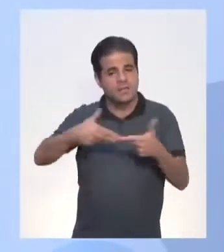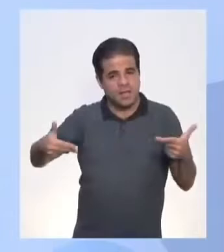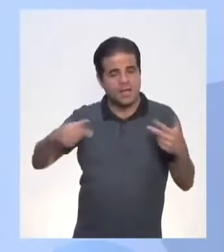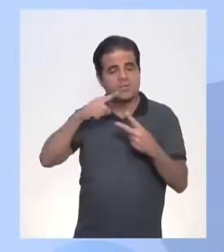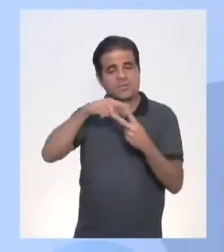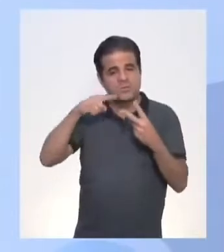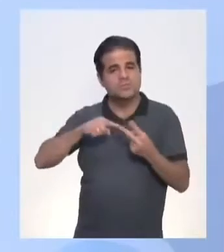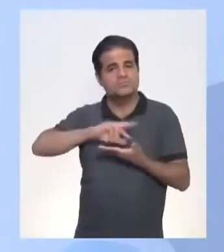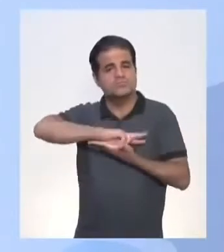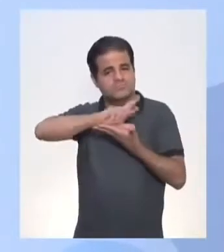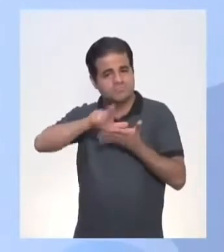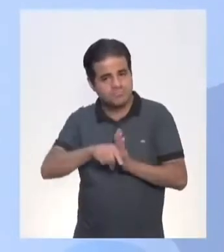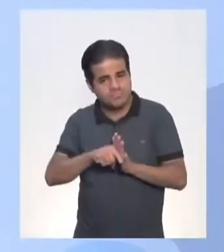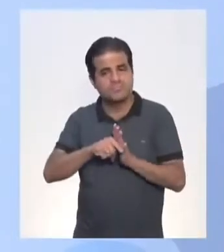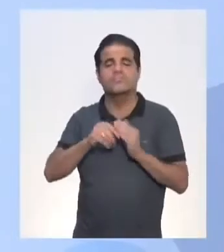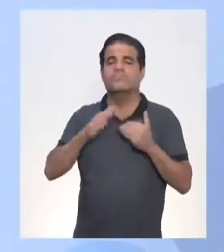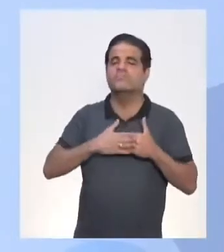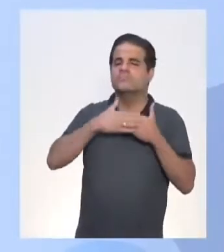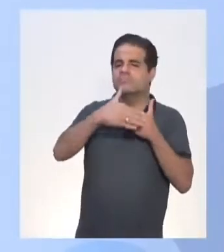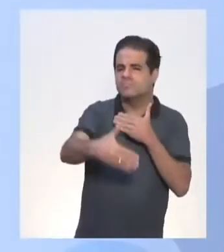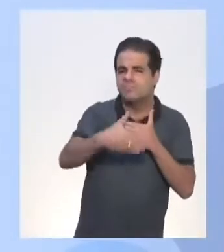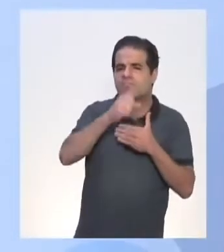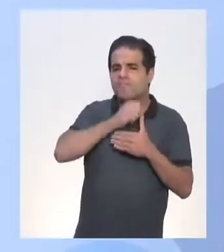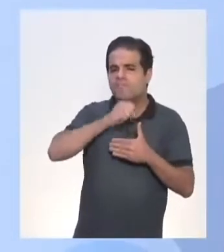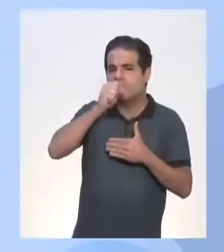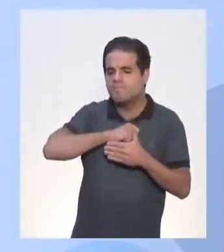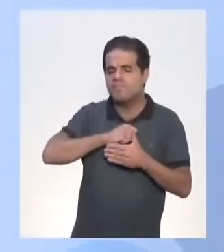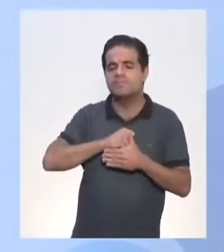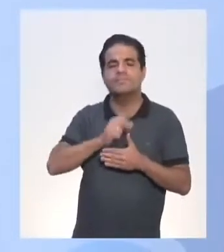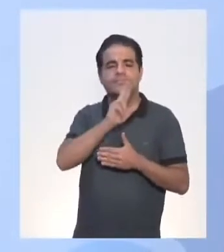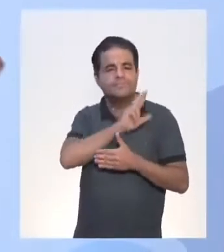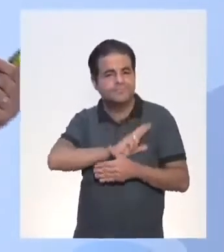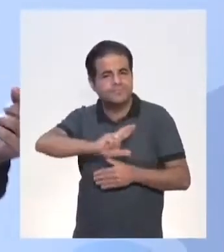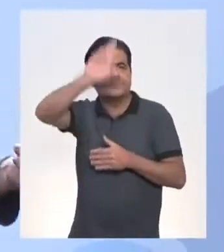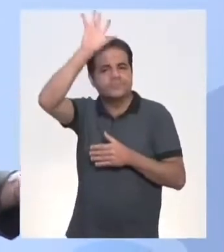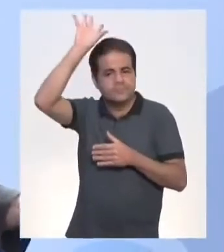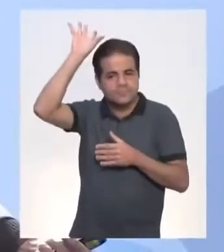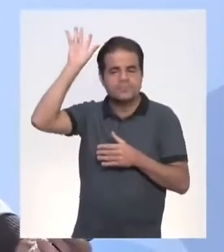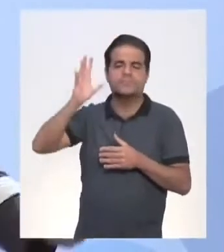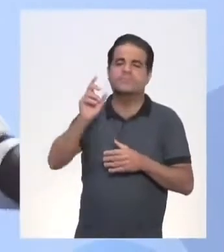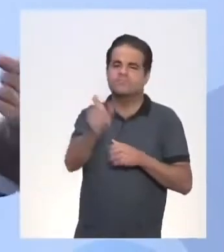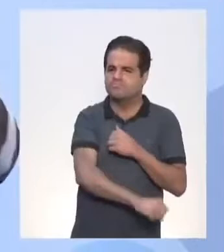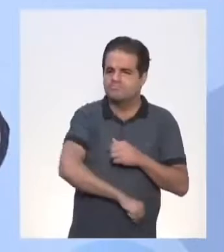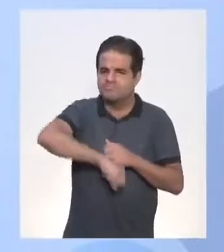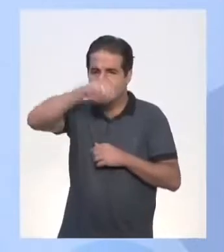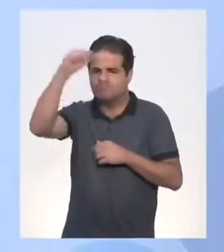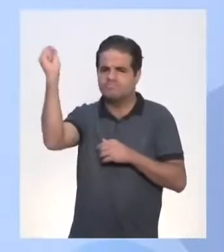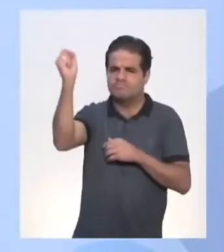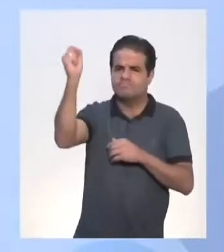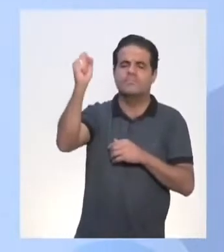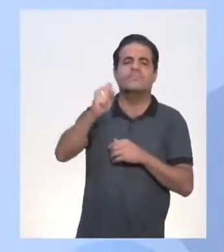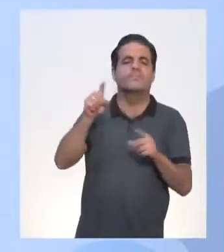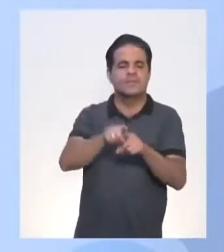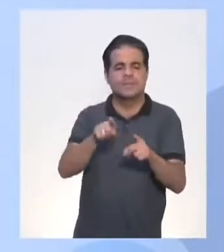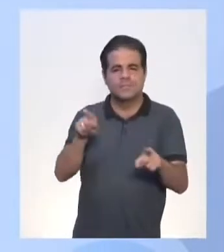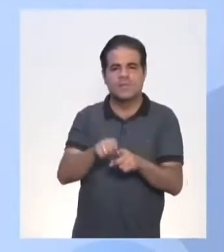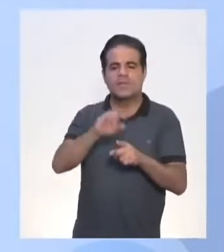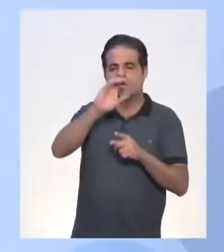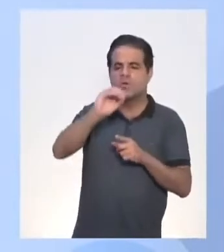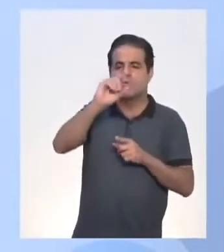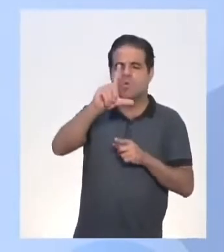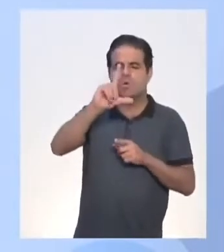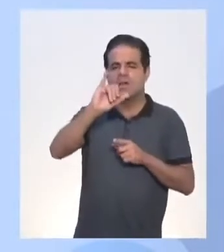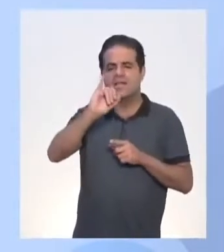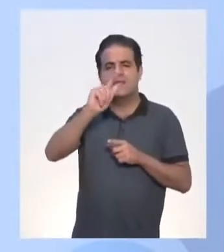essas duas características da velha república, a República da Espada e a República